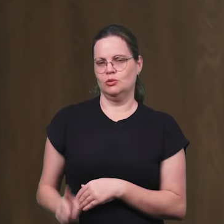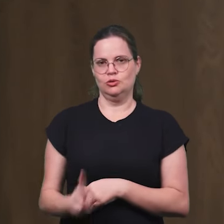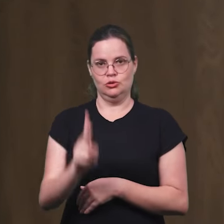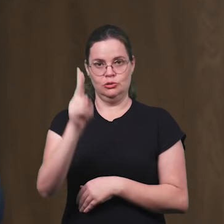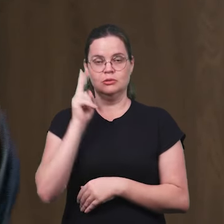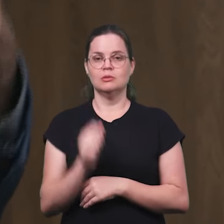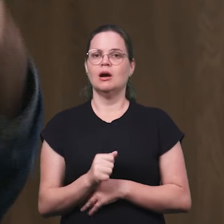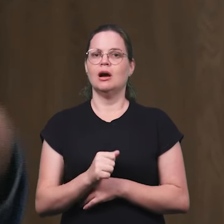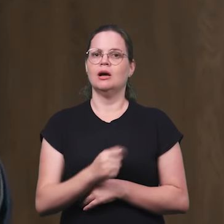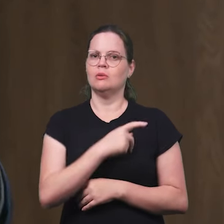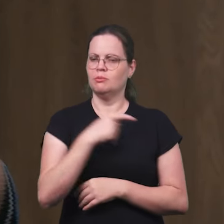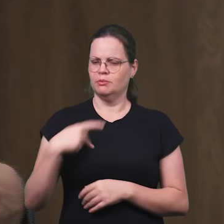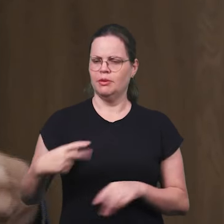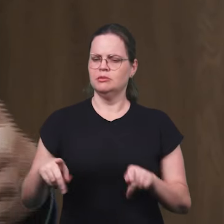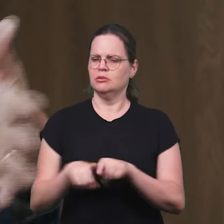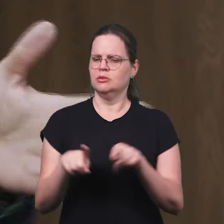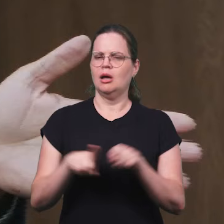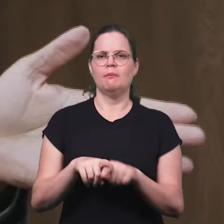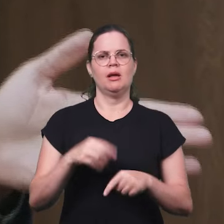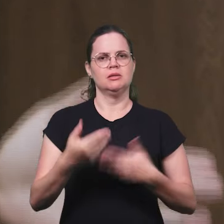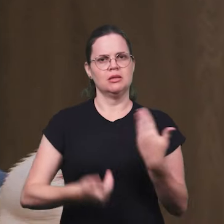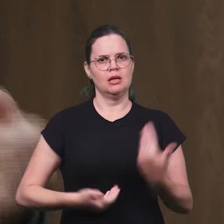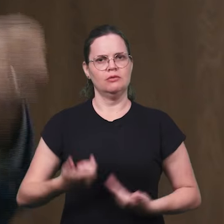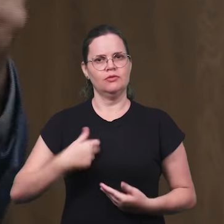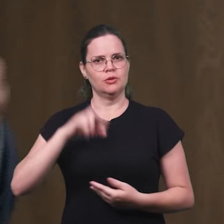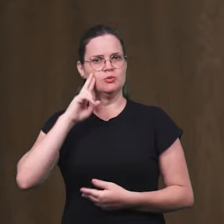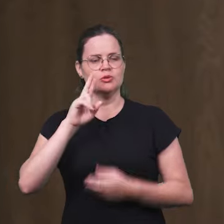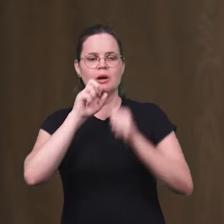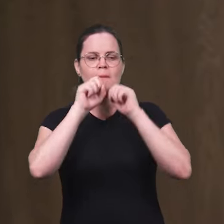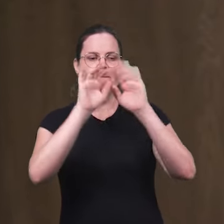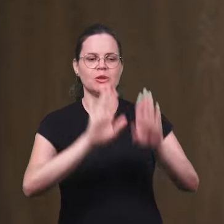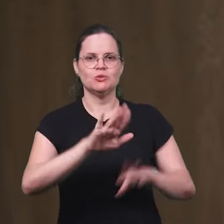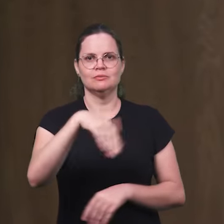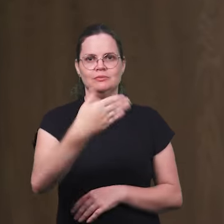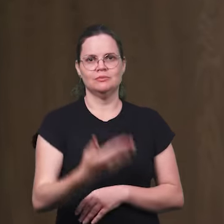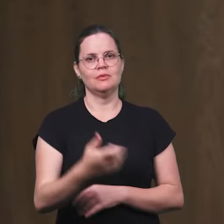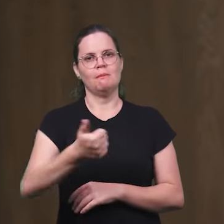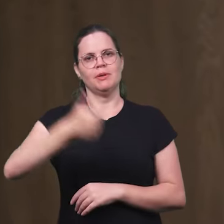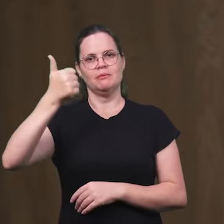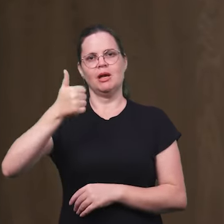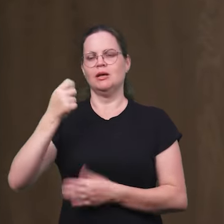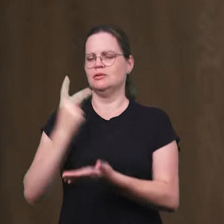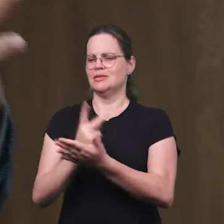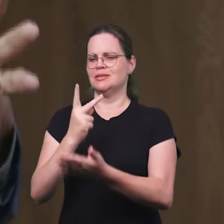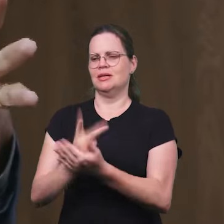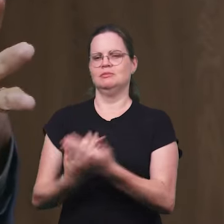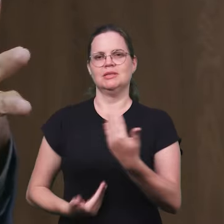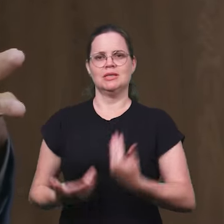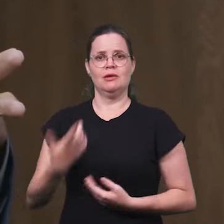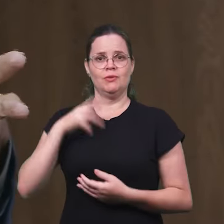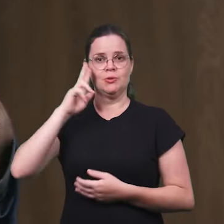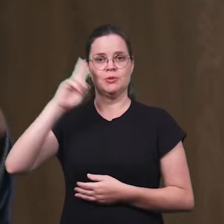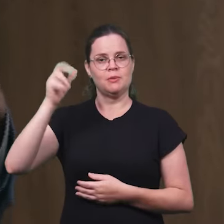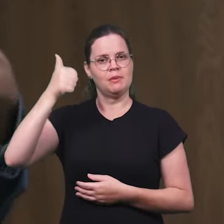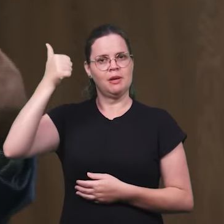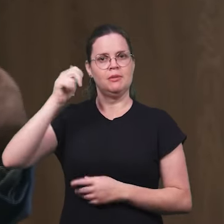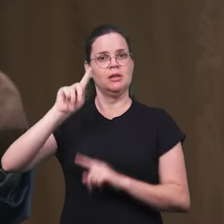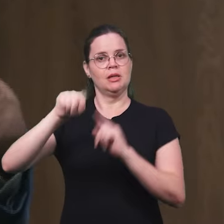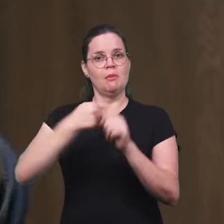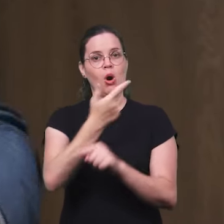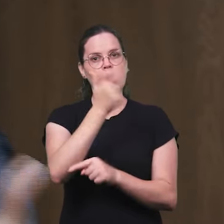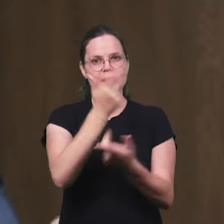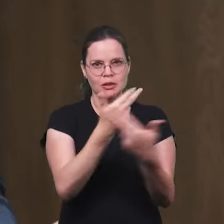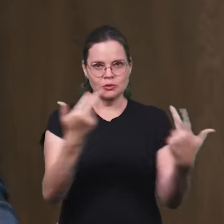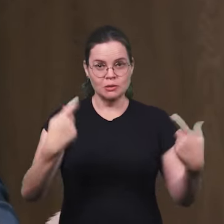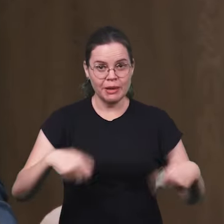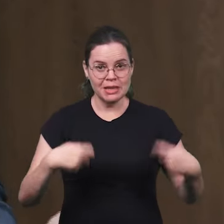ministério, serviram ao Senhor, e o Senhor honrou. Então eles colocaram isso, buscaram em primeiro lugar o reino, né? E todas as outras coisas, né, têm sido